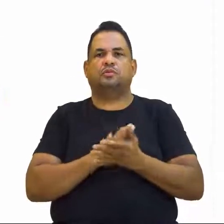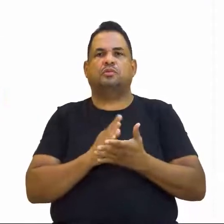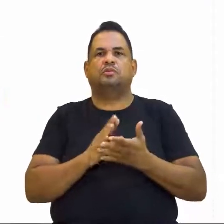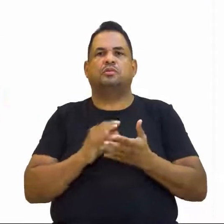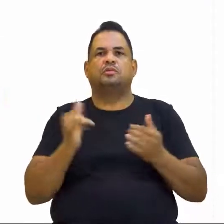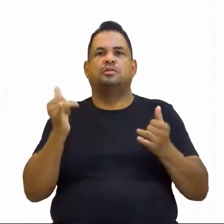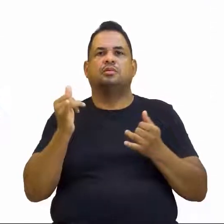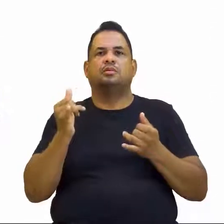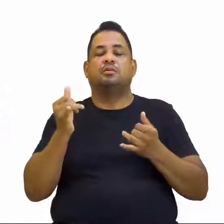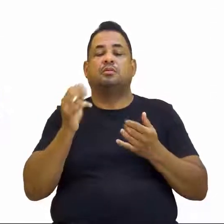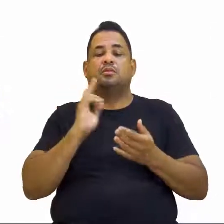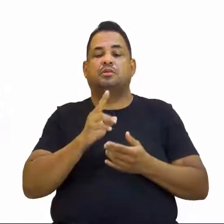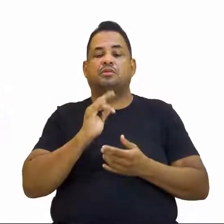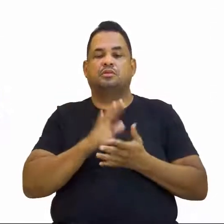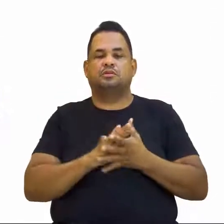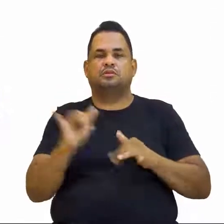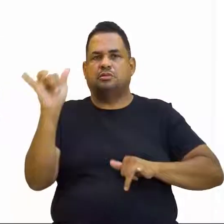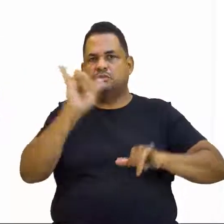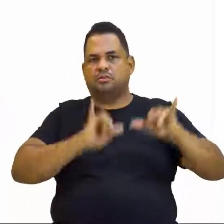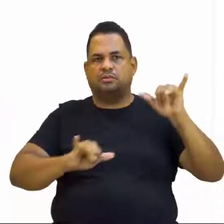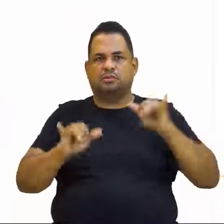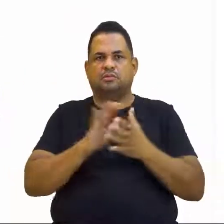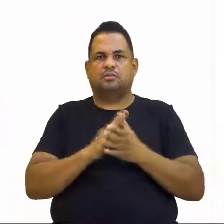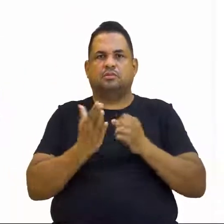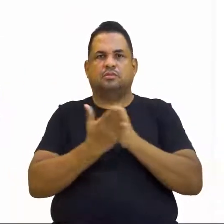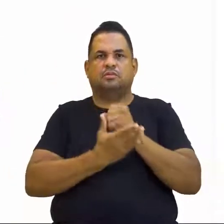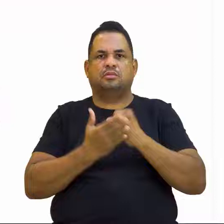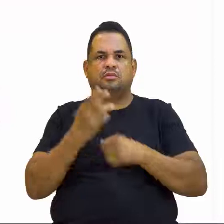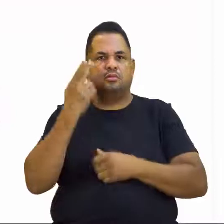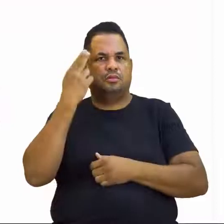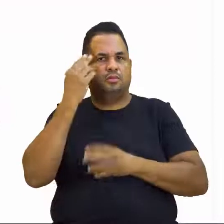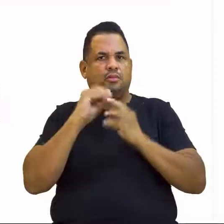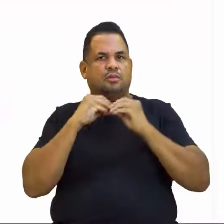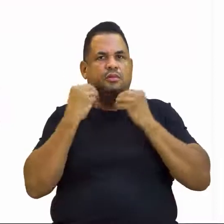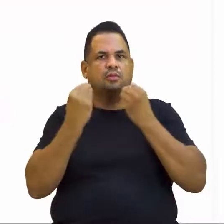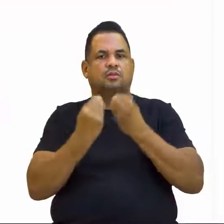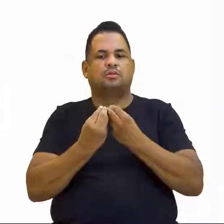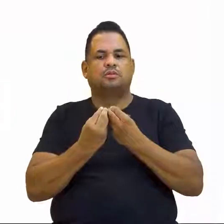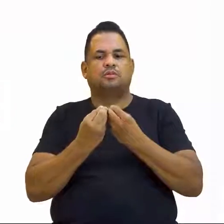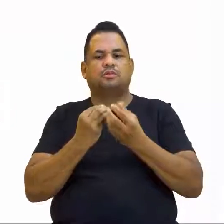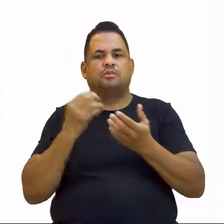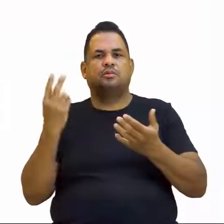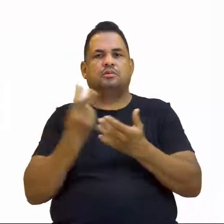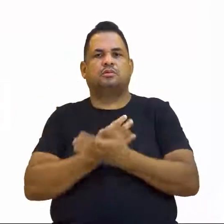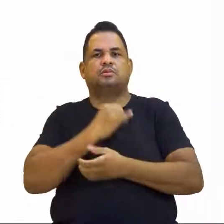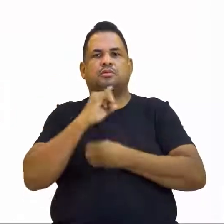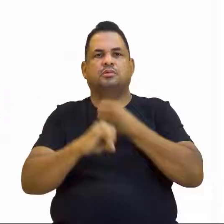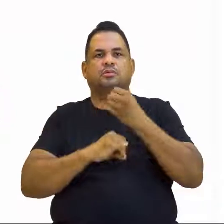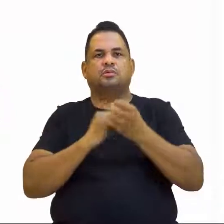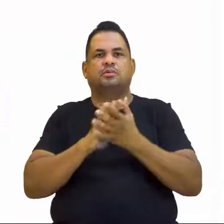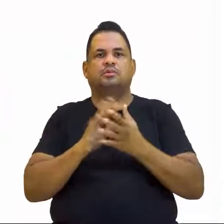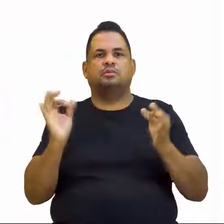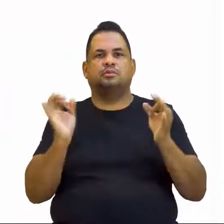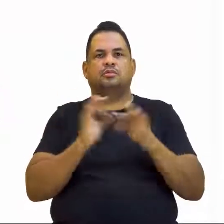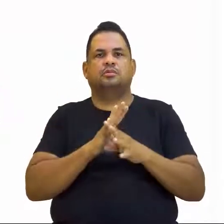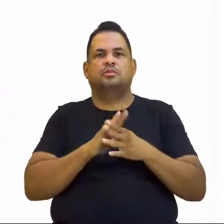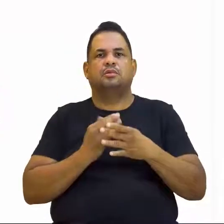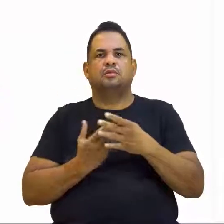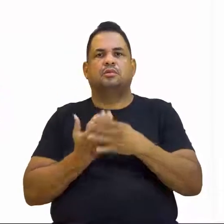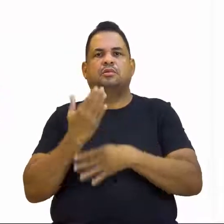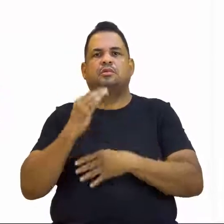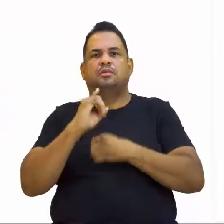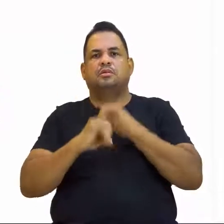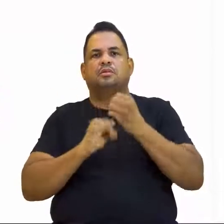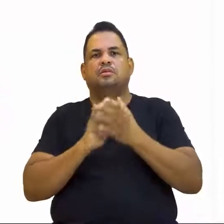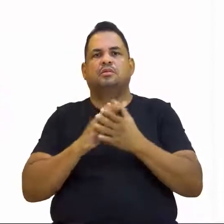químico. Então, as bases são geralmente substâncias iônicas, portanto, o processo de liberação dos íons ocorre